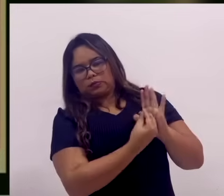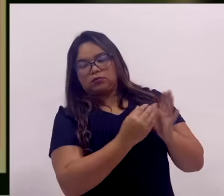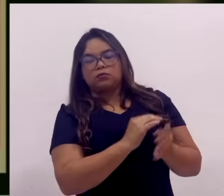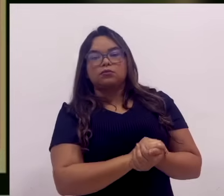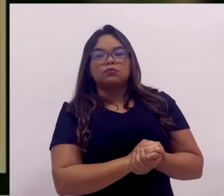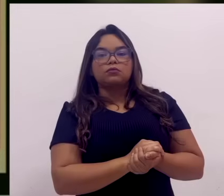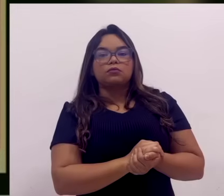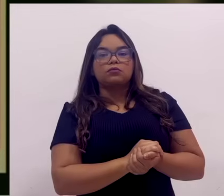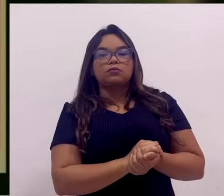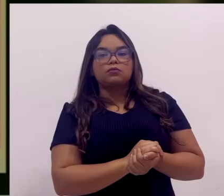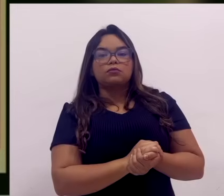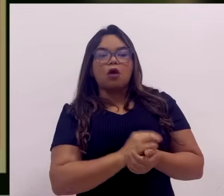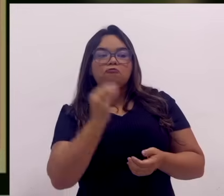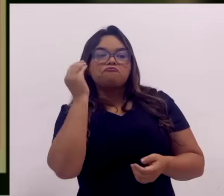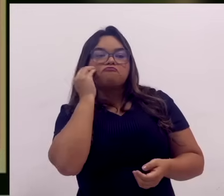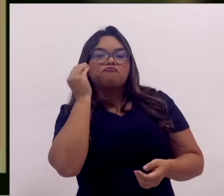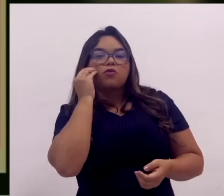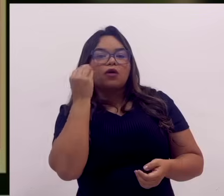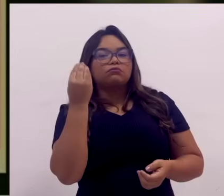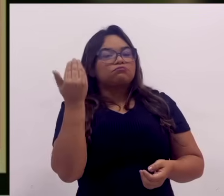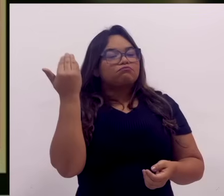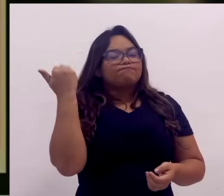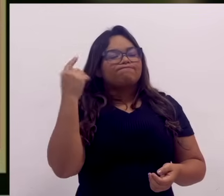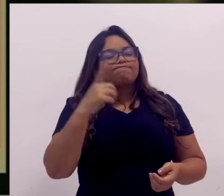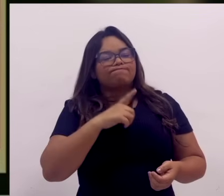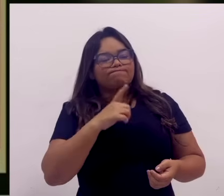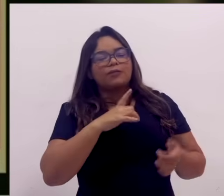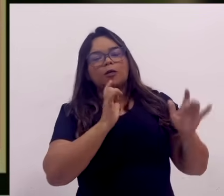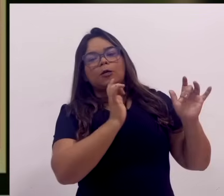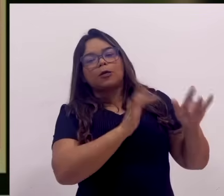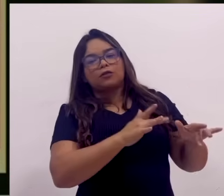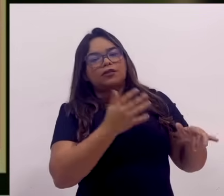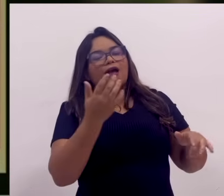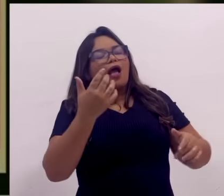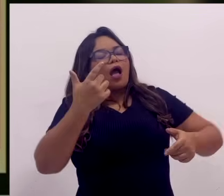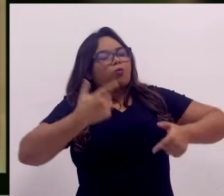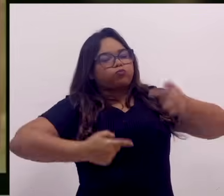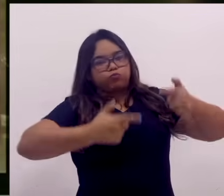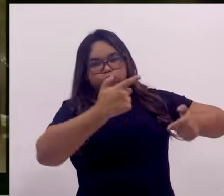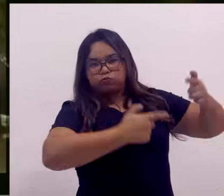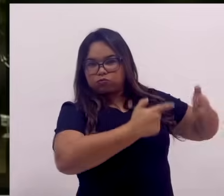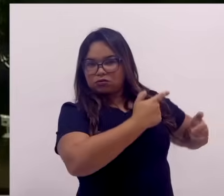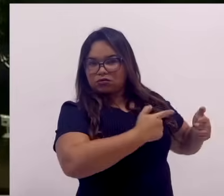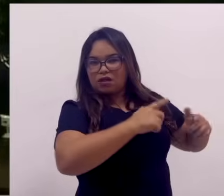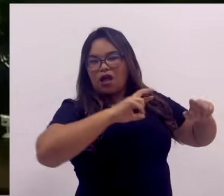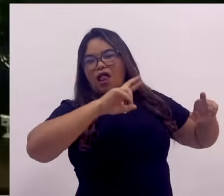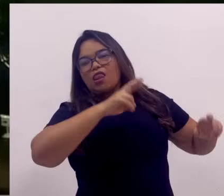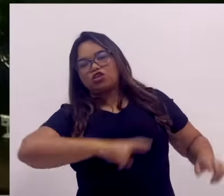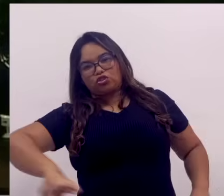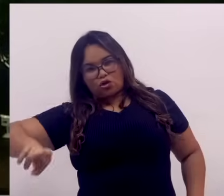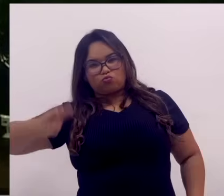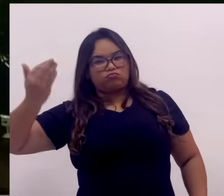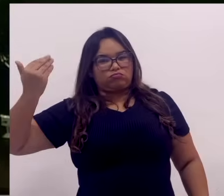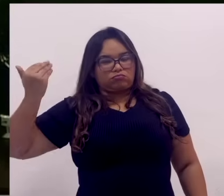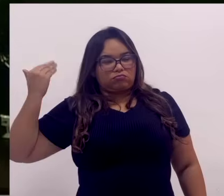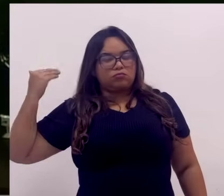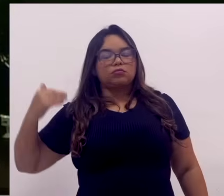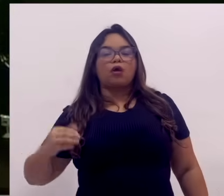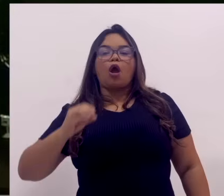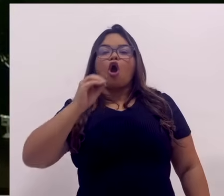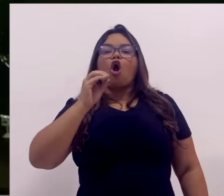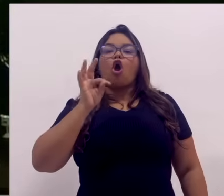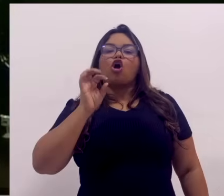Encontrará os restos da grande batalha entre as religiões, o Império Otomano, o grande forte